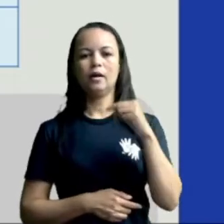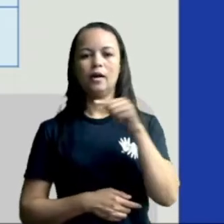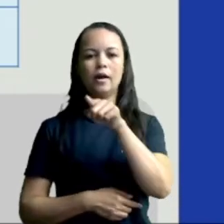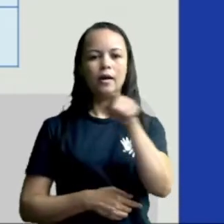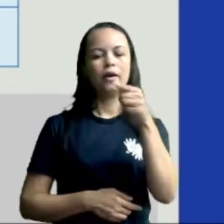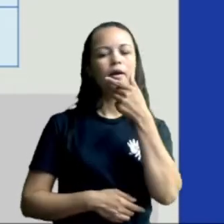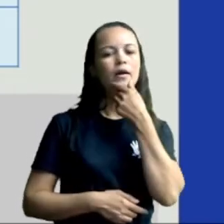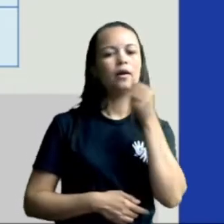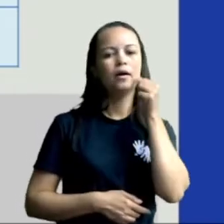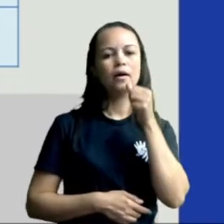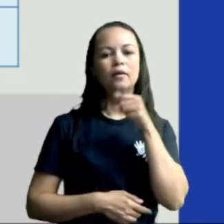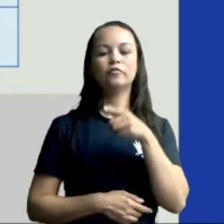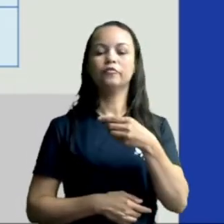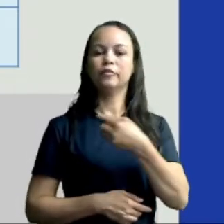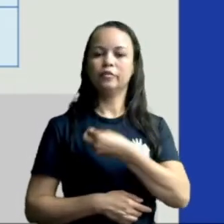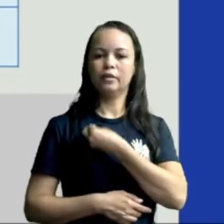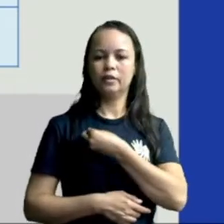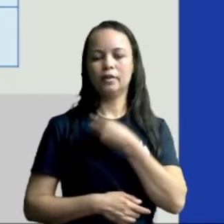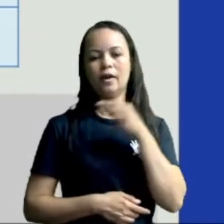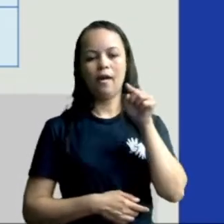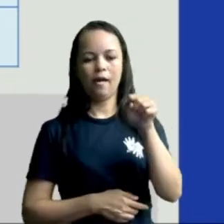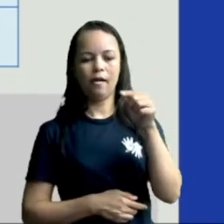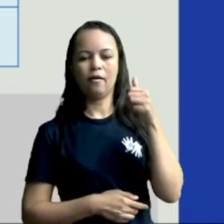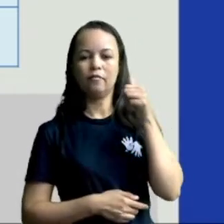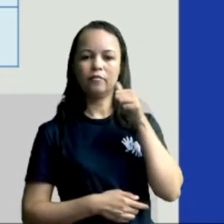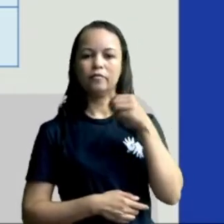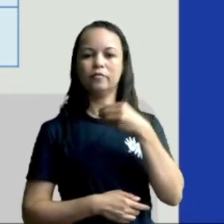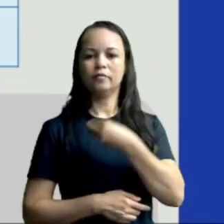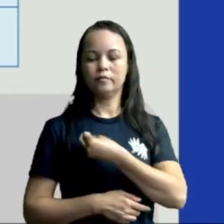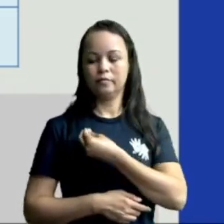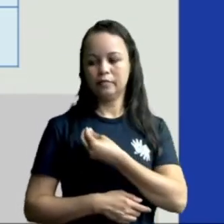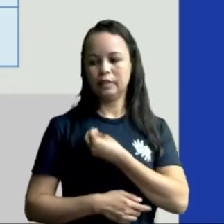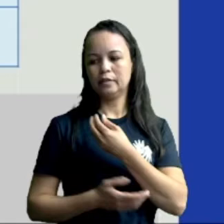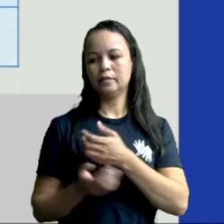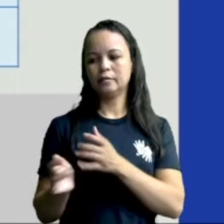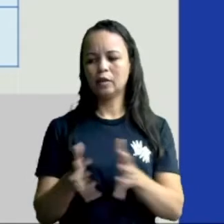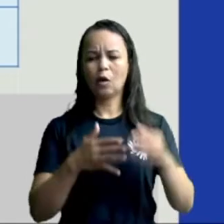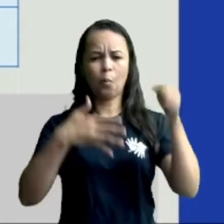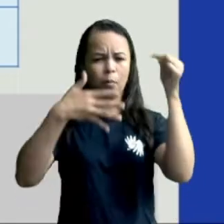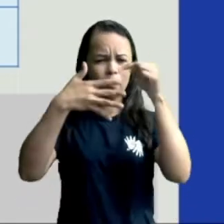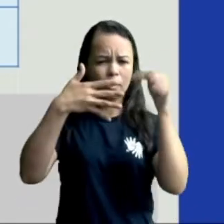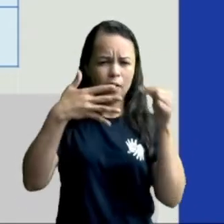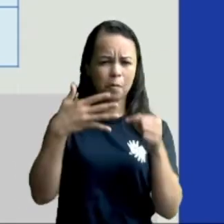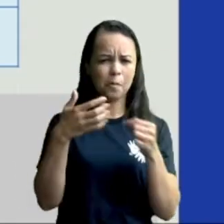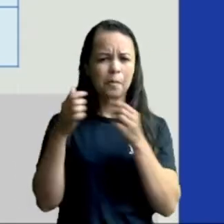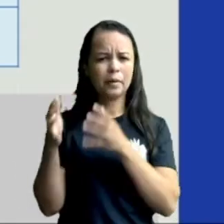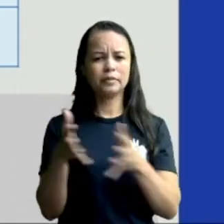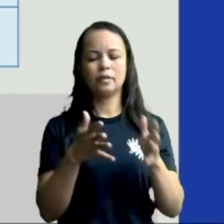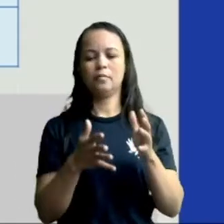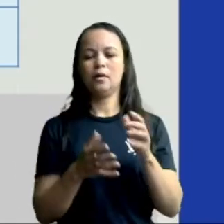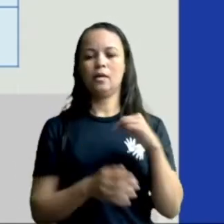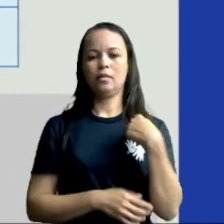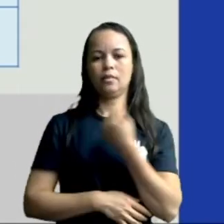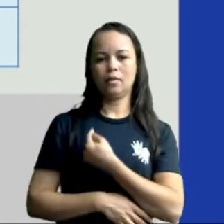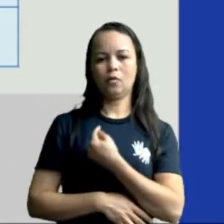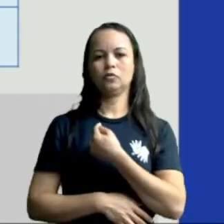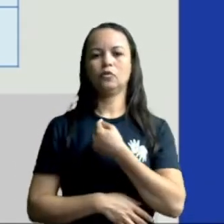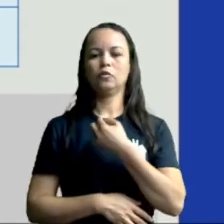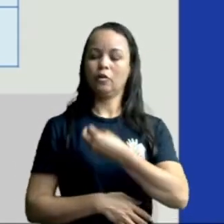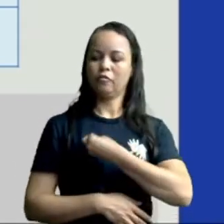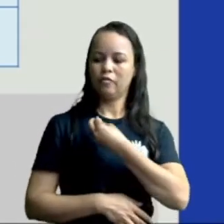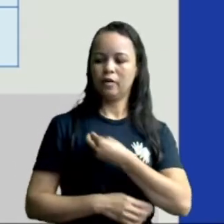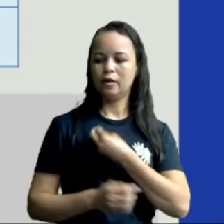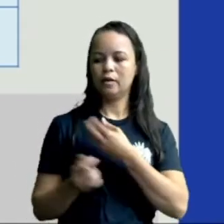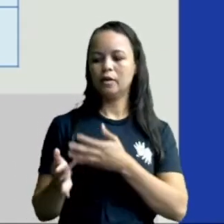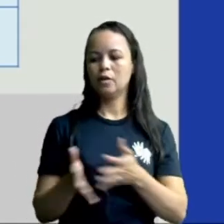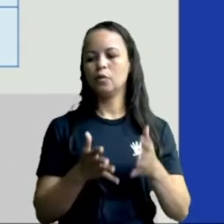vosotros vivirías, ellos vivirían. Então, vocês podem perceber que a terminação que a gente